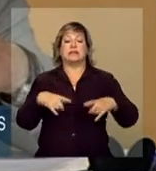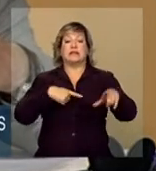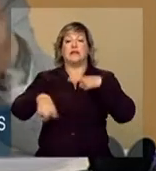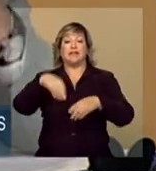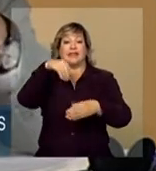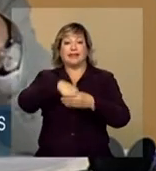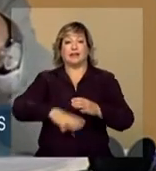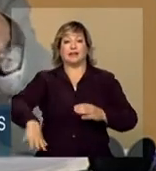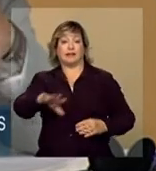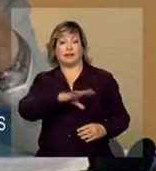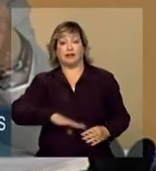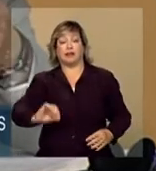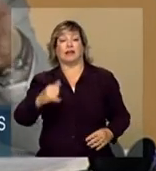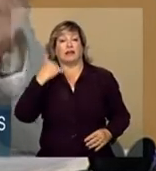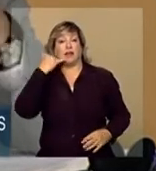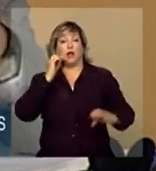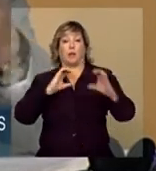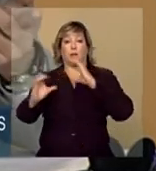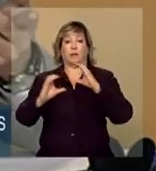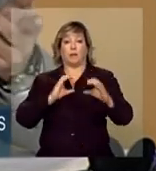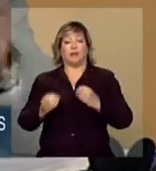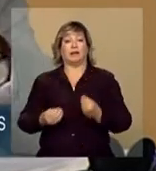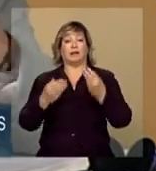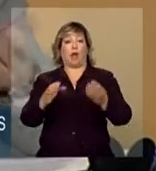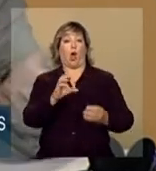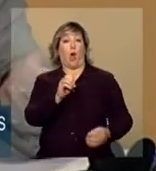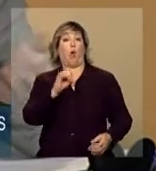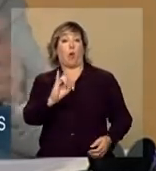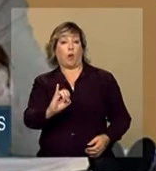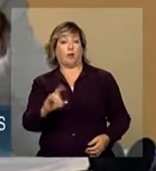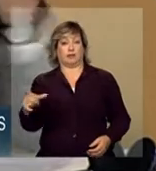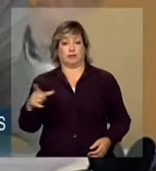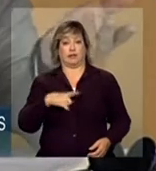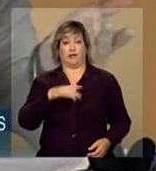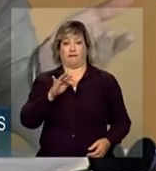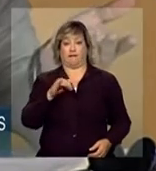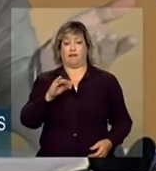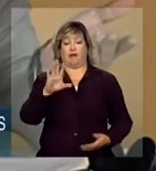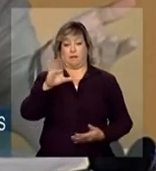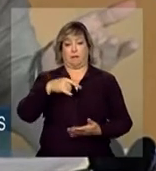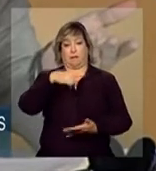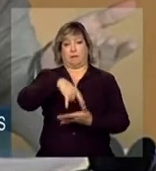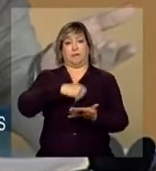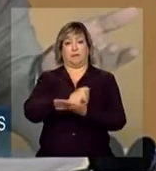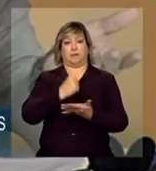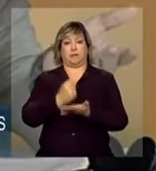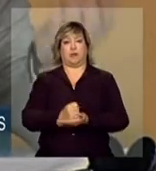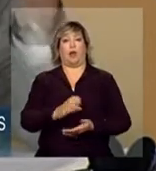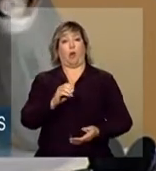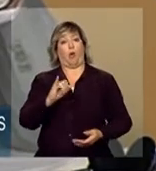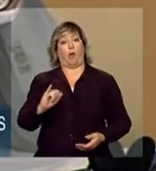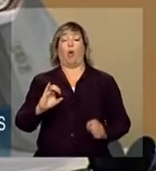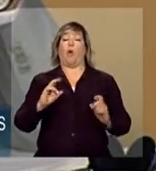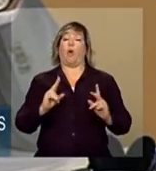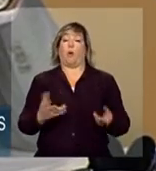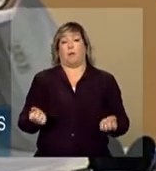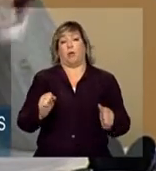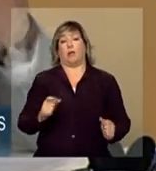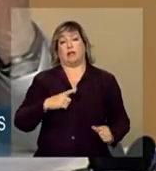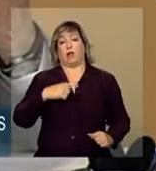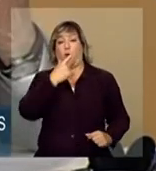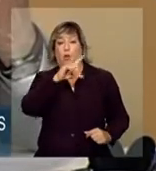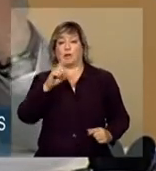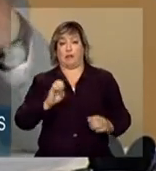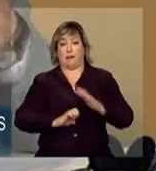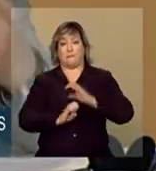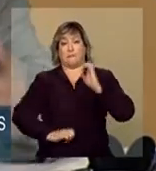telecomunicações prestados privadamente pela empresa Oi. A FIFA contratou a Oi, como poderia ter contratado outra empresa brasileira. E o compromisso nosso, dado